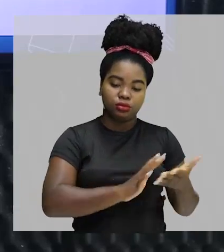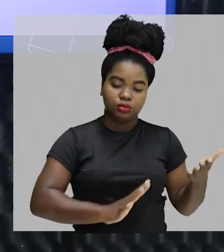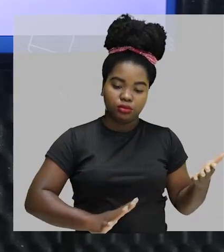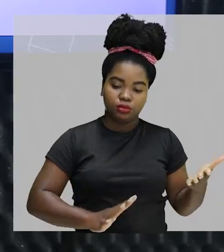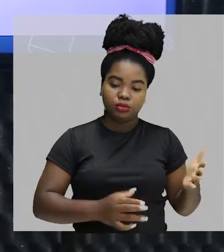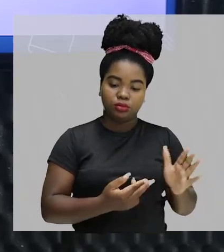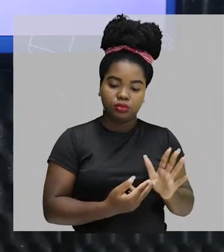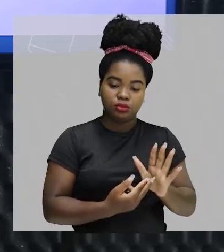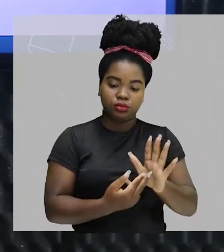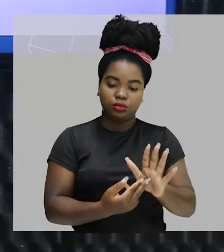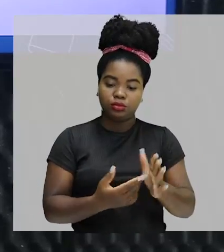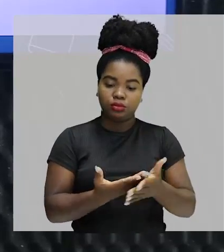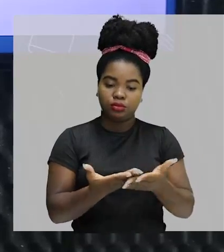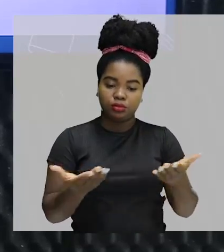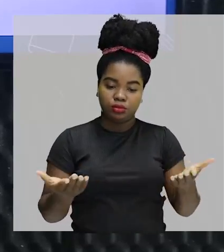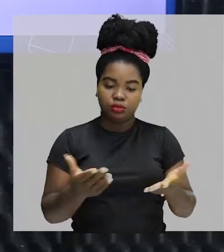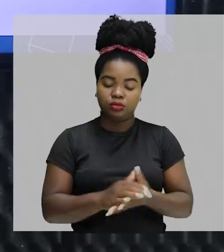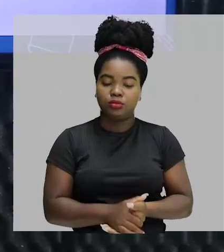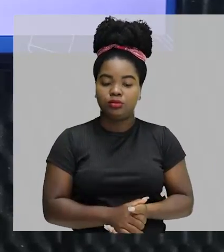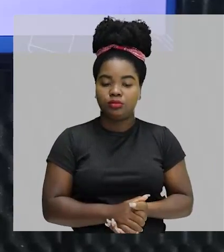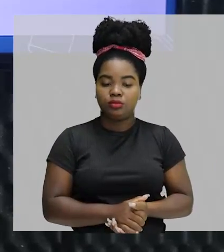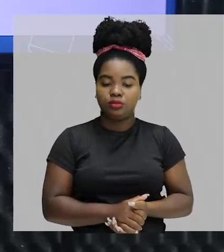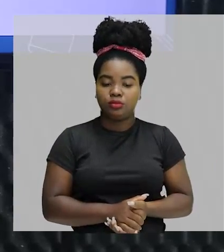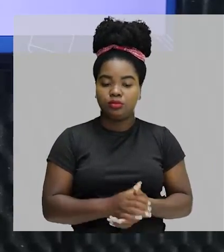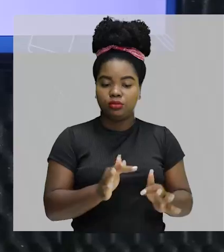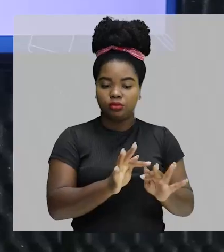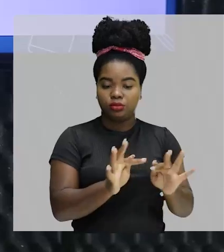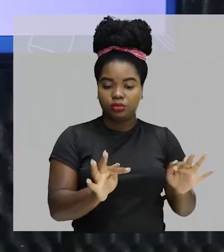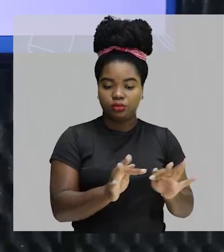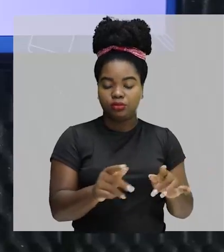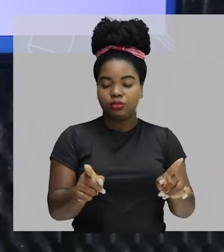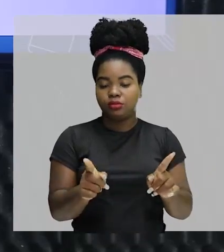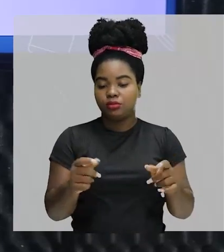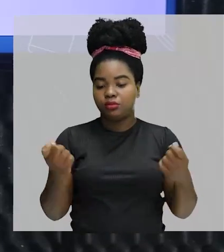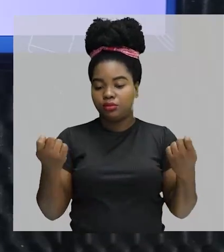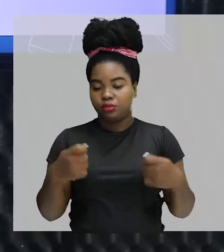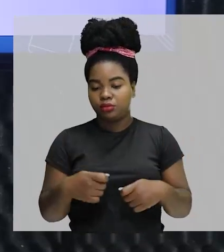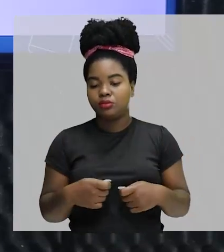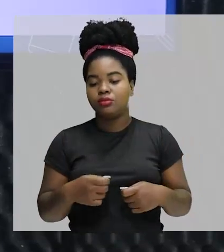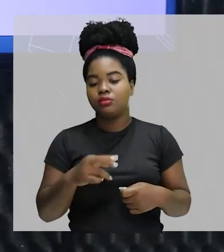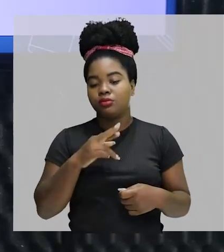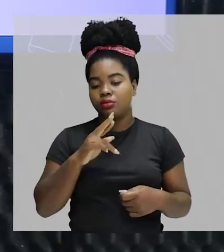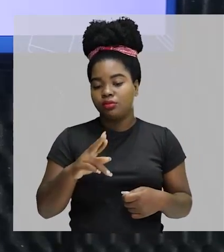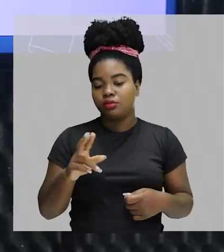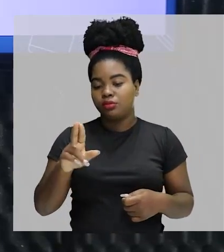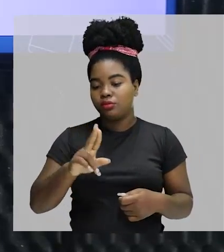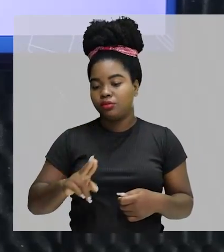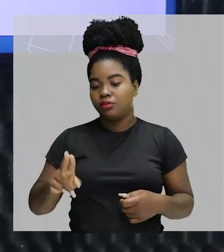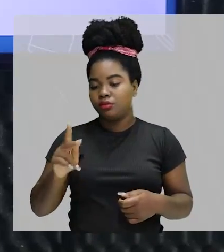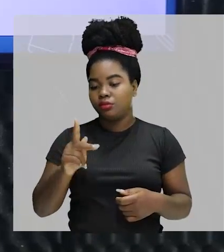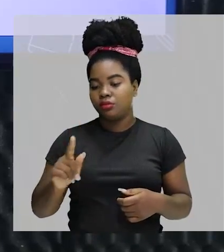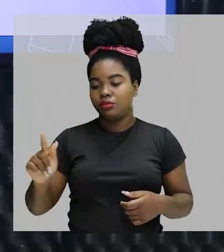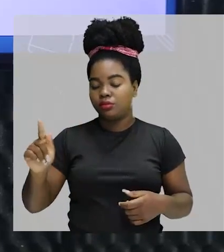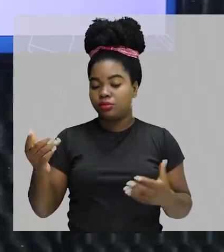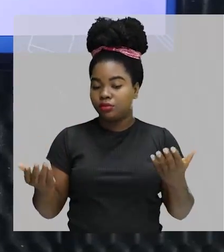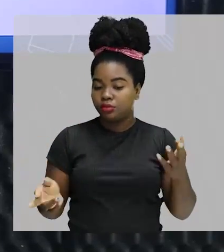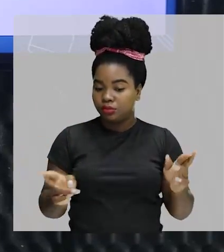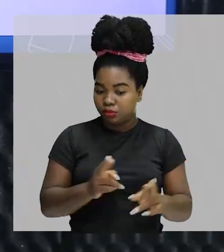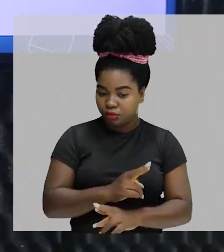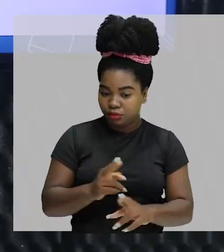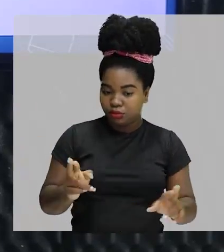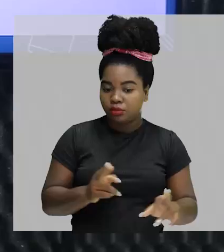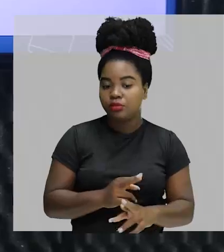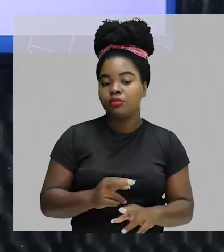são apresentados para você como exponencial, você pode resolver fazendo uso da PG. É essa a relação que a gente quer que